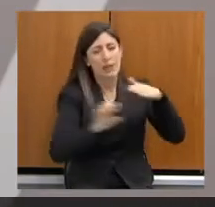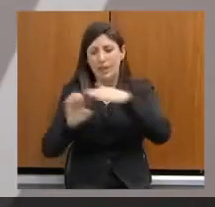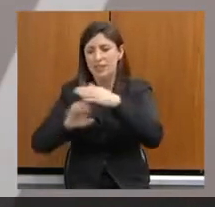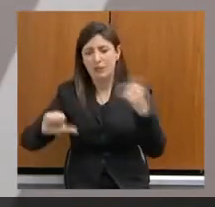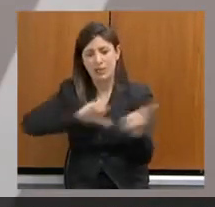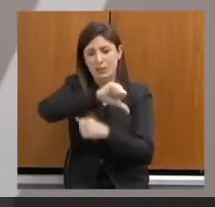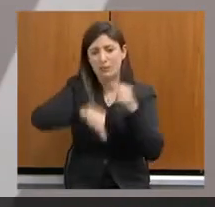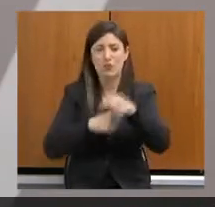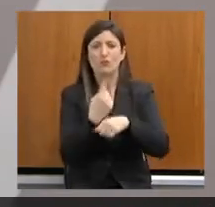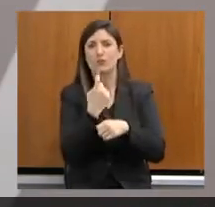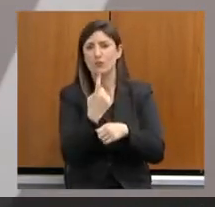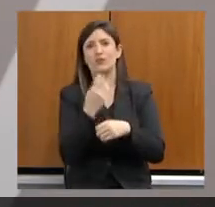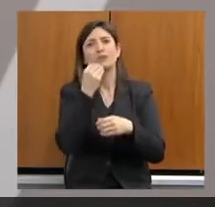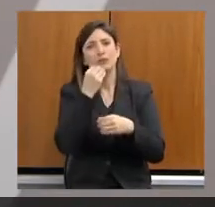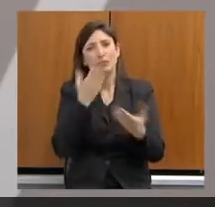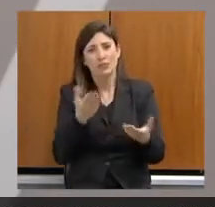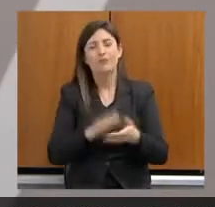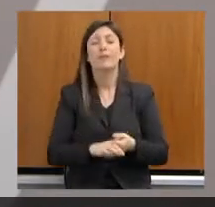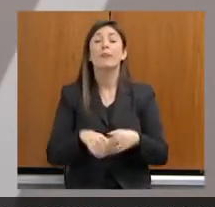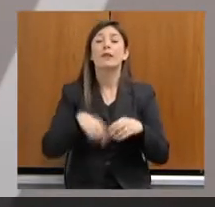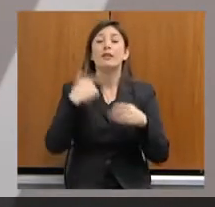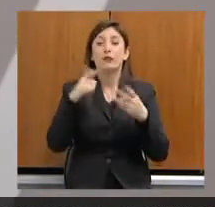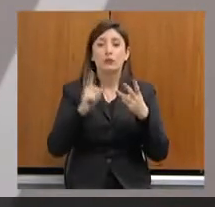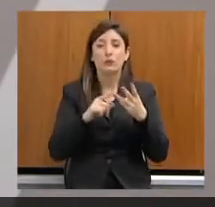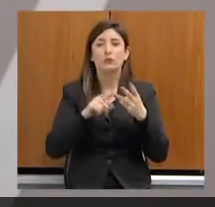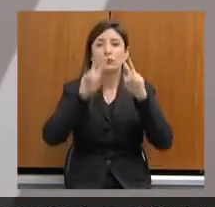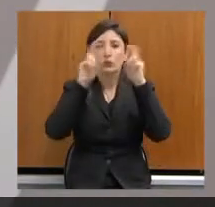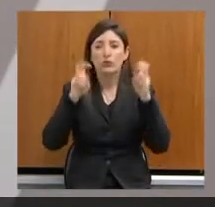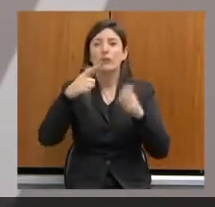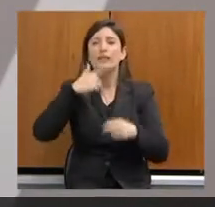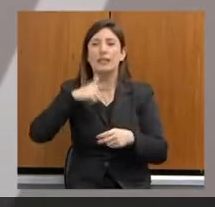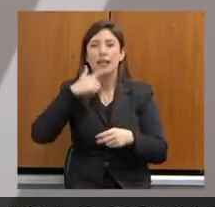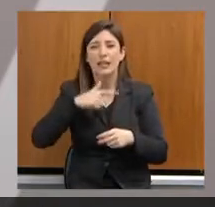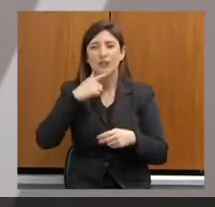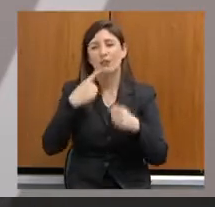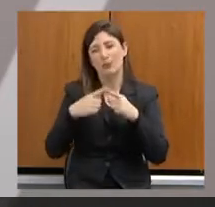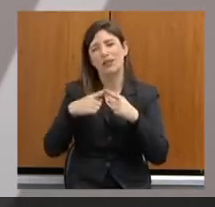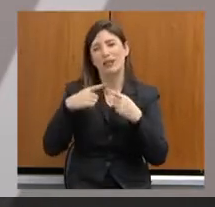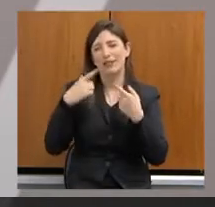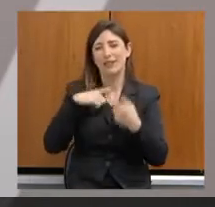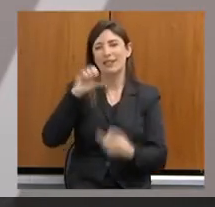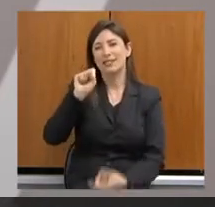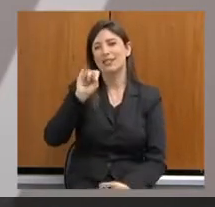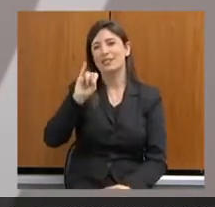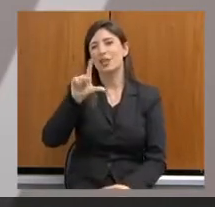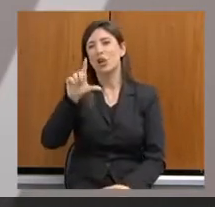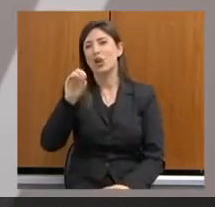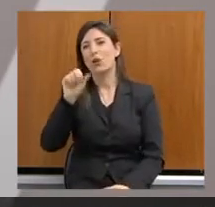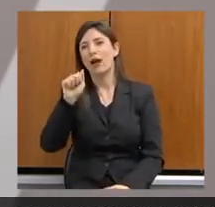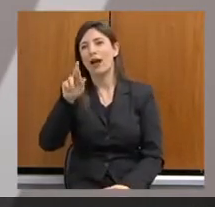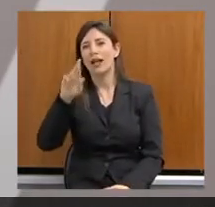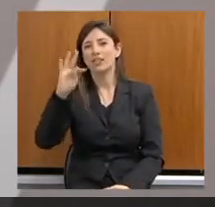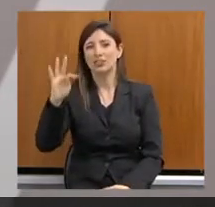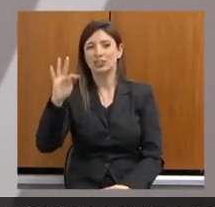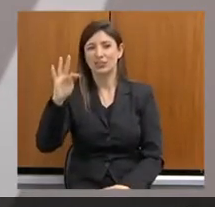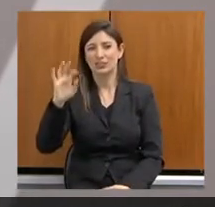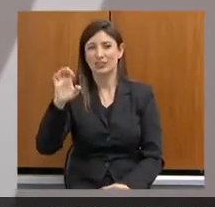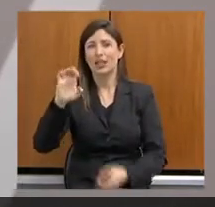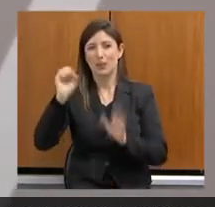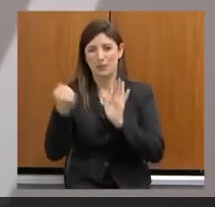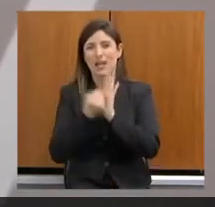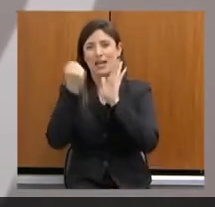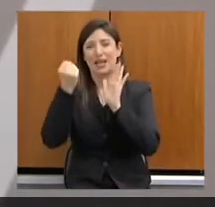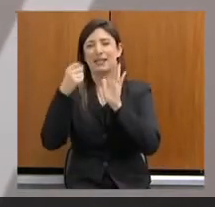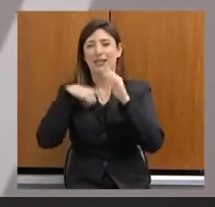eu vou te explicar um pouquinho melhor porque tem o selo arte né do queijo artesanal que que trata aí da